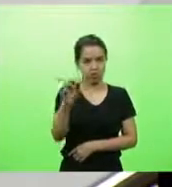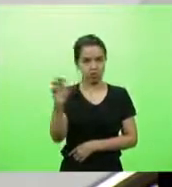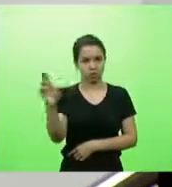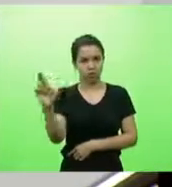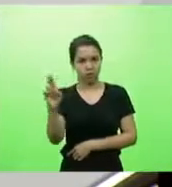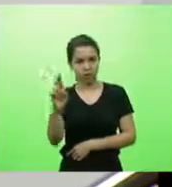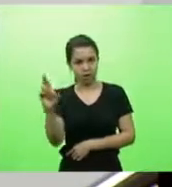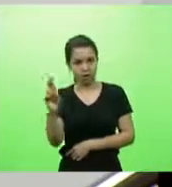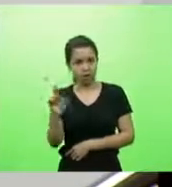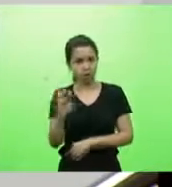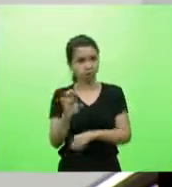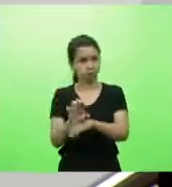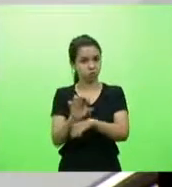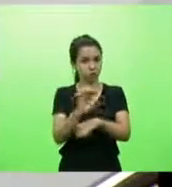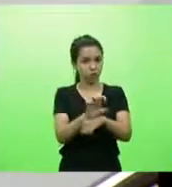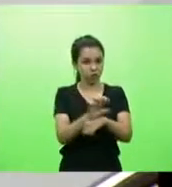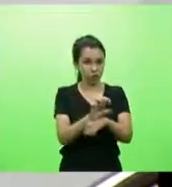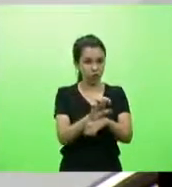Um Estado que está